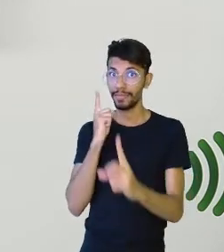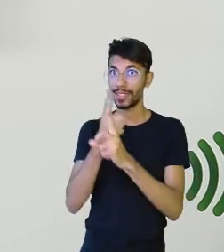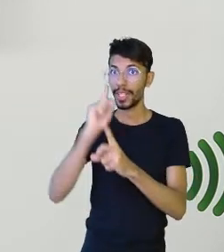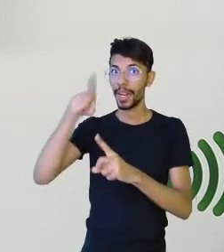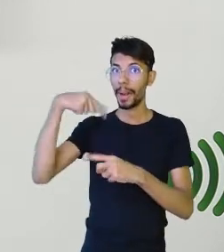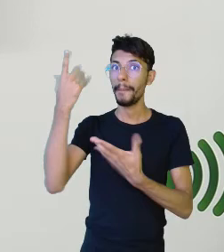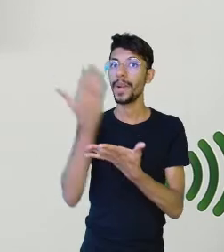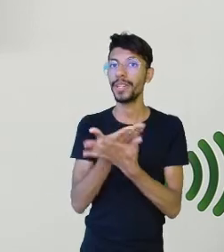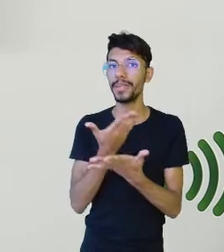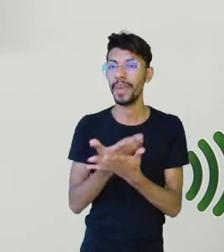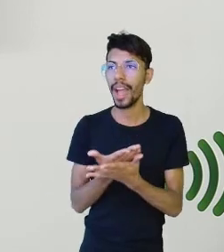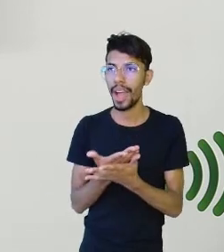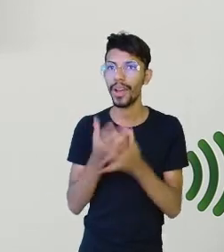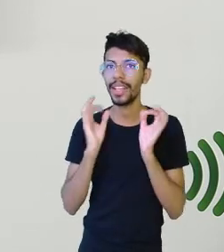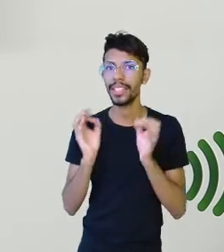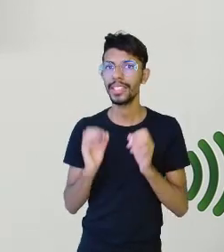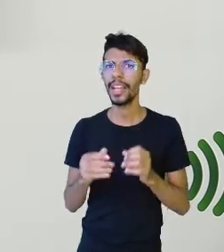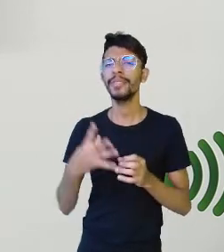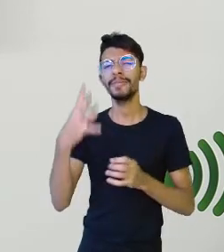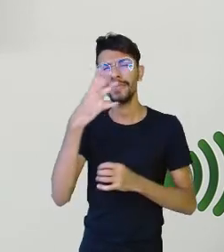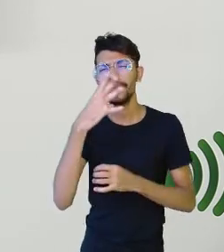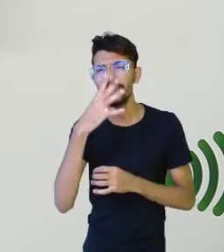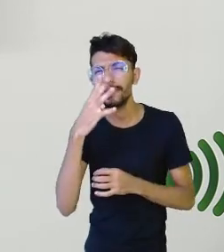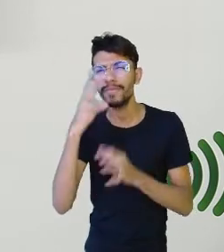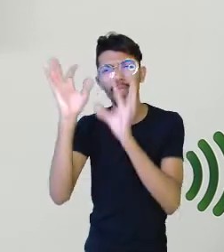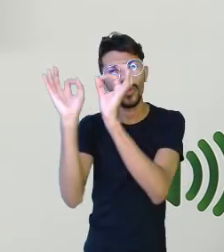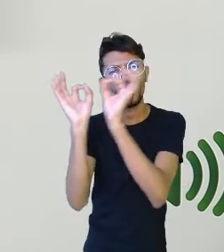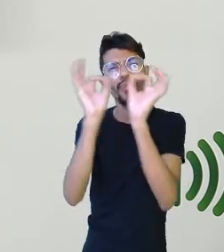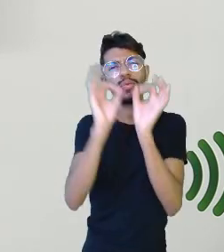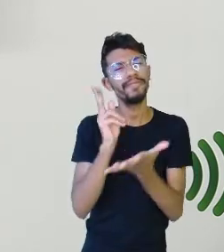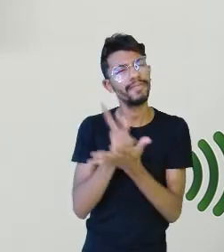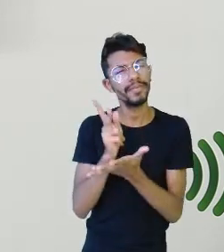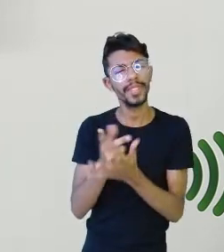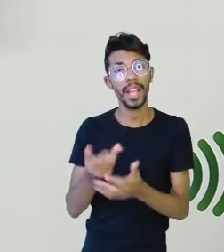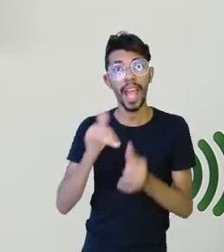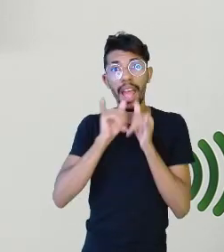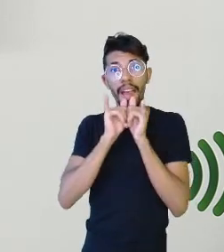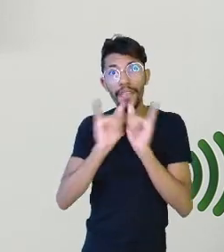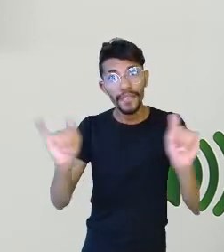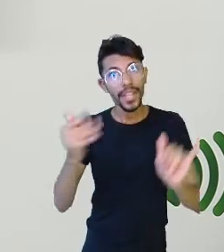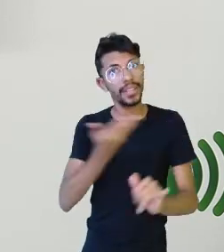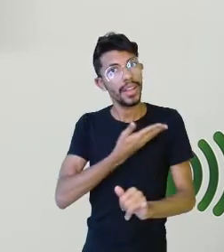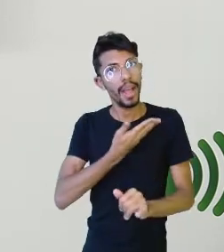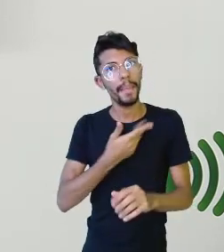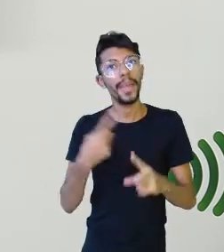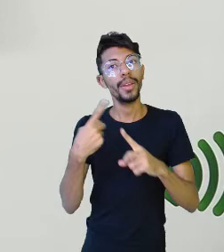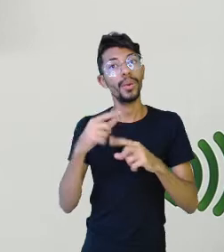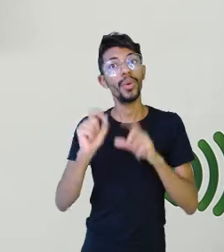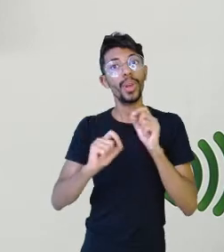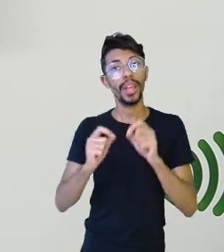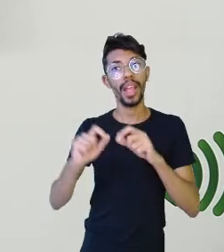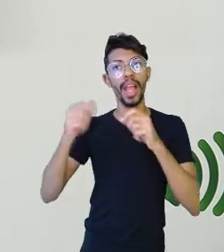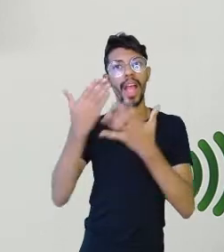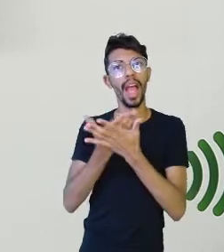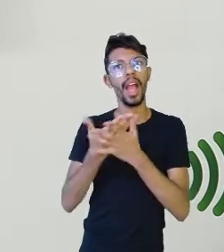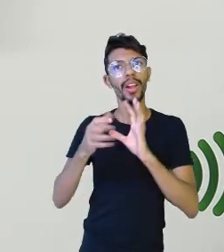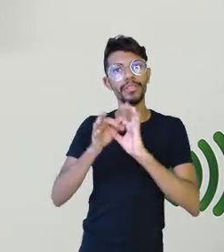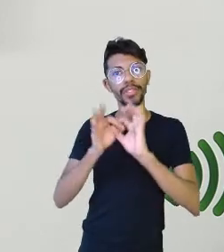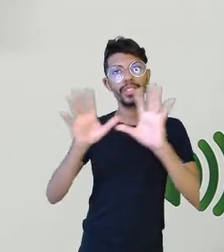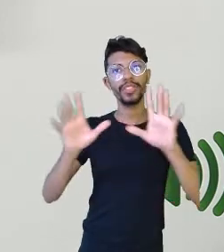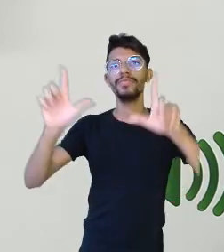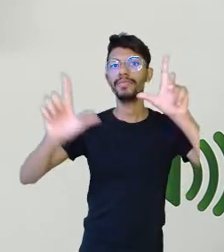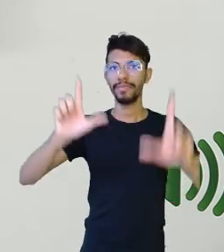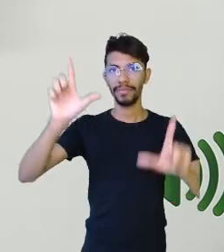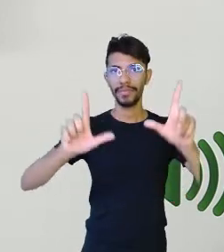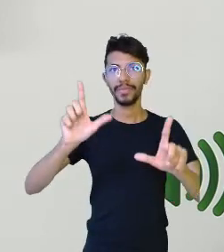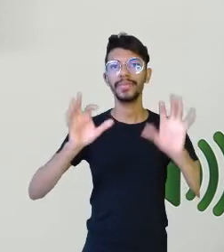próxima aula, não deixem de assistir, avisa aos coleguinhas que as aulas estão disponíveis aí na TV, depois essa mesma